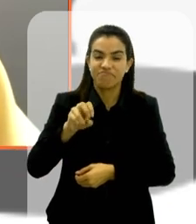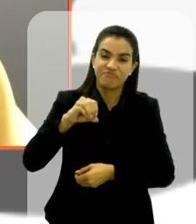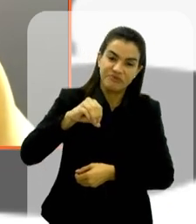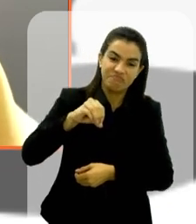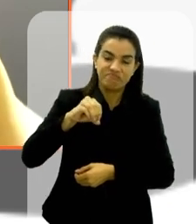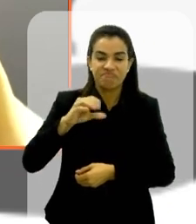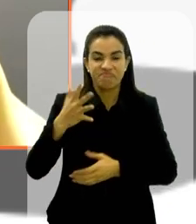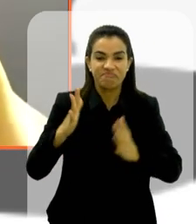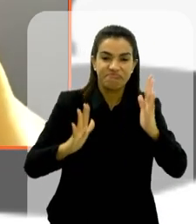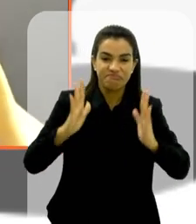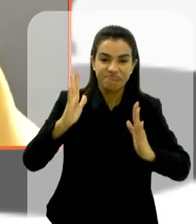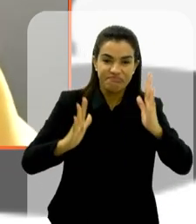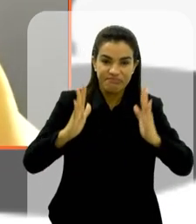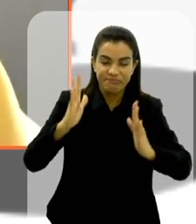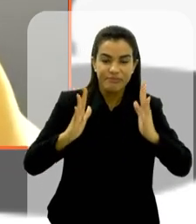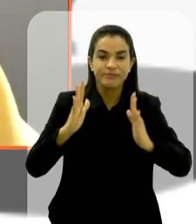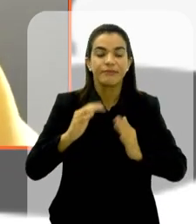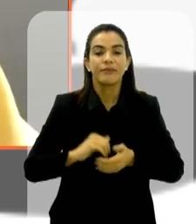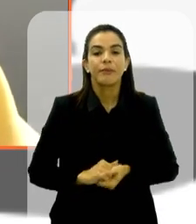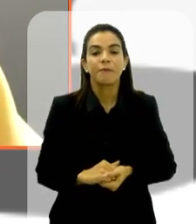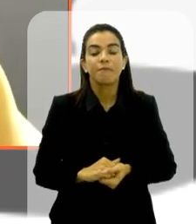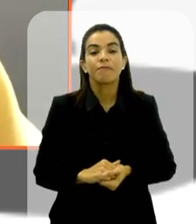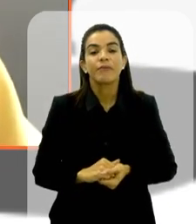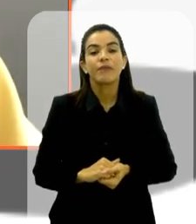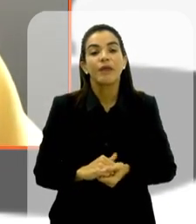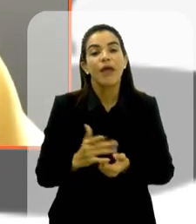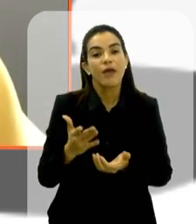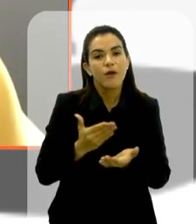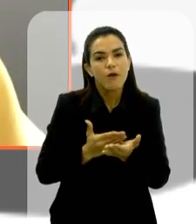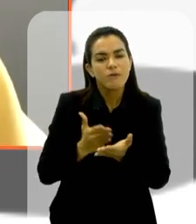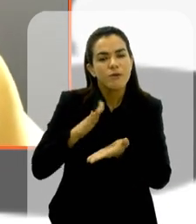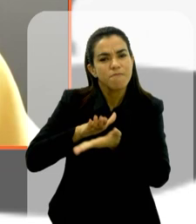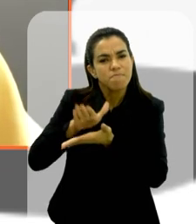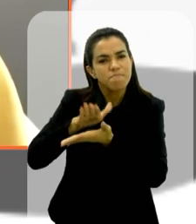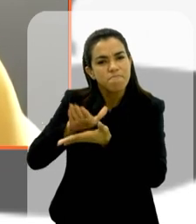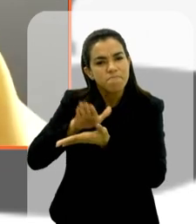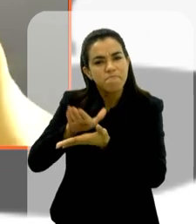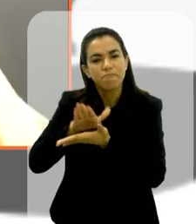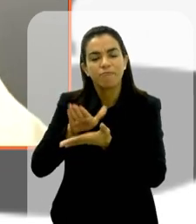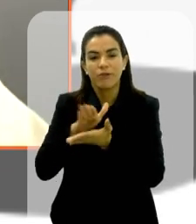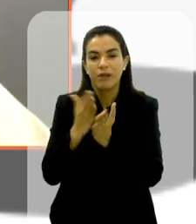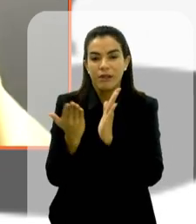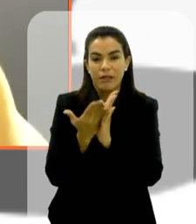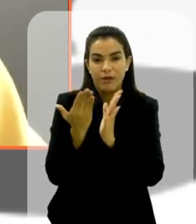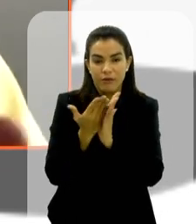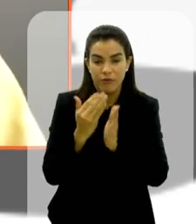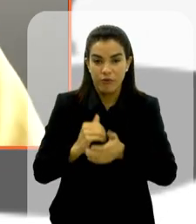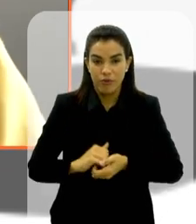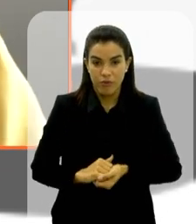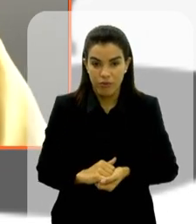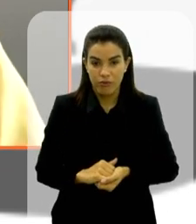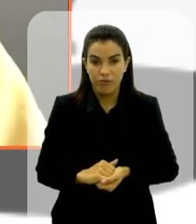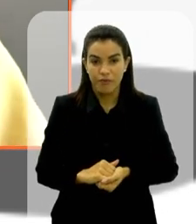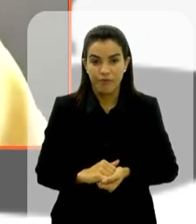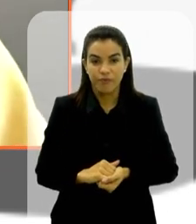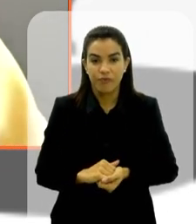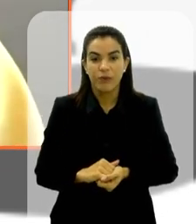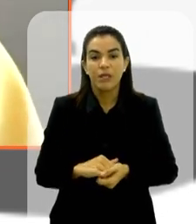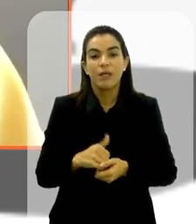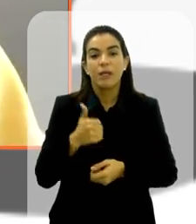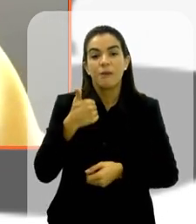1990, por aí. E daí a gente começou a publicar uma série de livros, né? Um dos quais, A História da Serra.